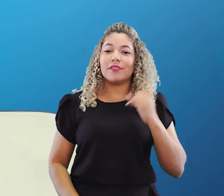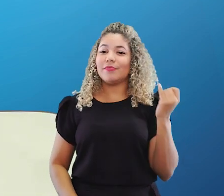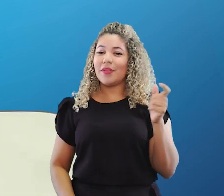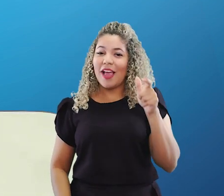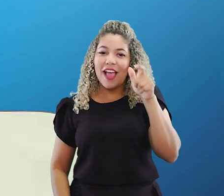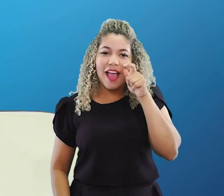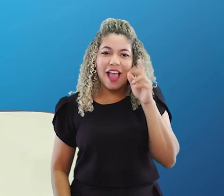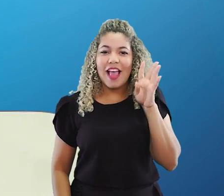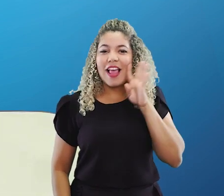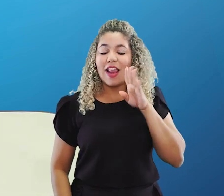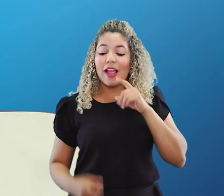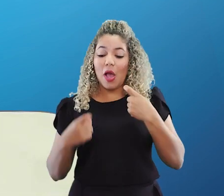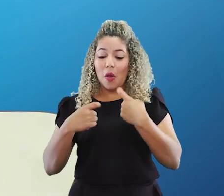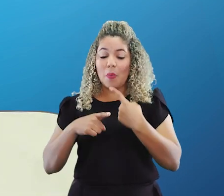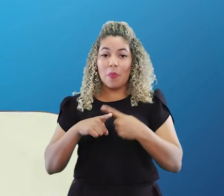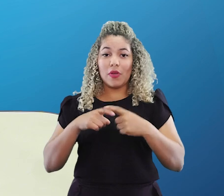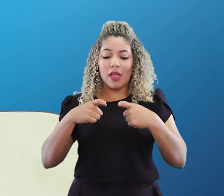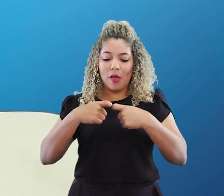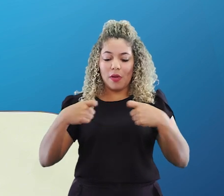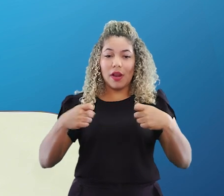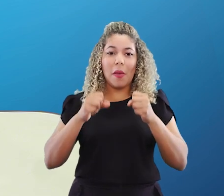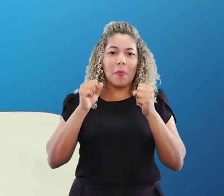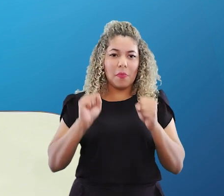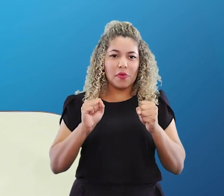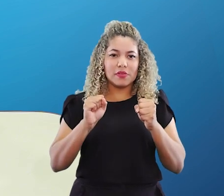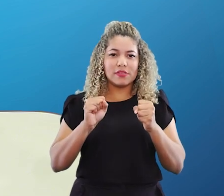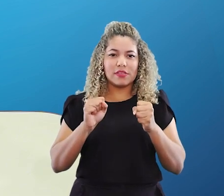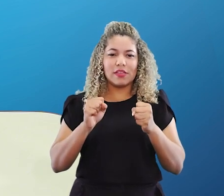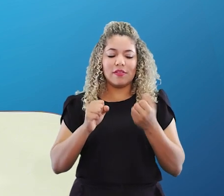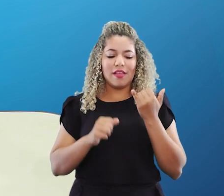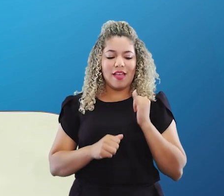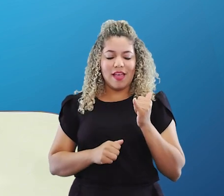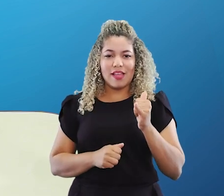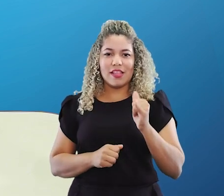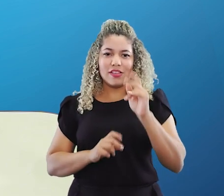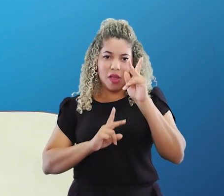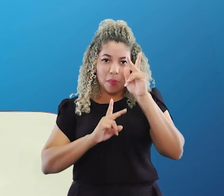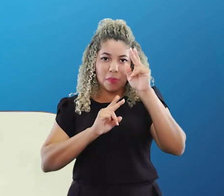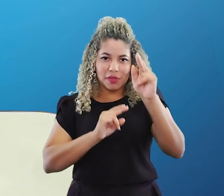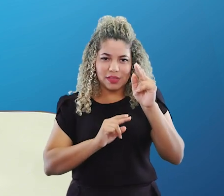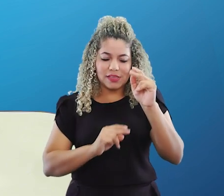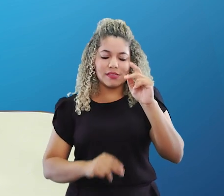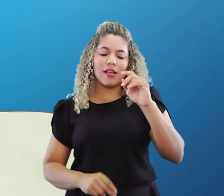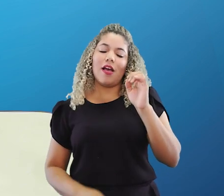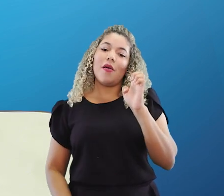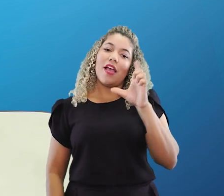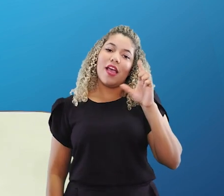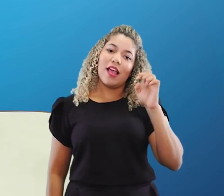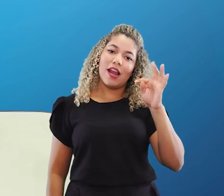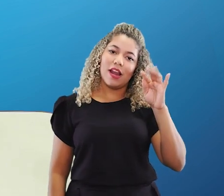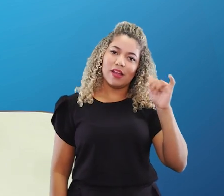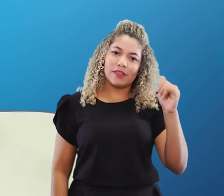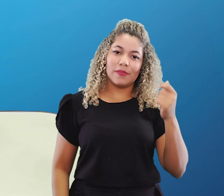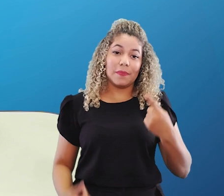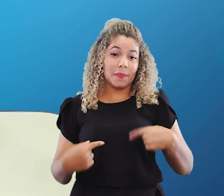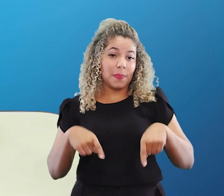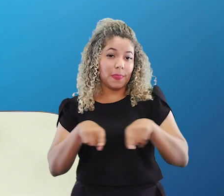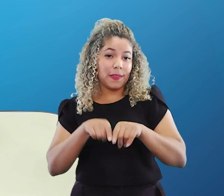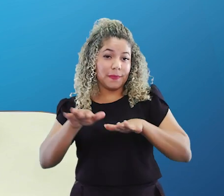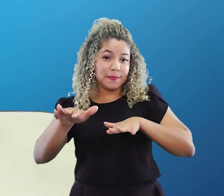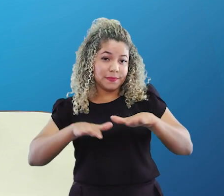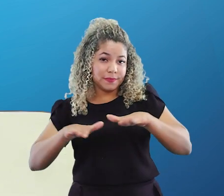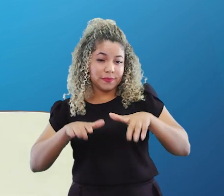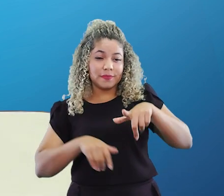parte interessante, porque o elástico ele vai permitir a formação da energia potencial elástica. Aqui nós temos